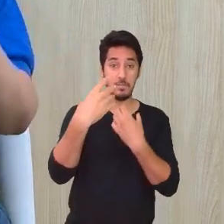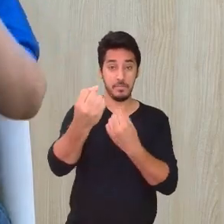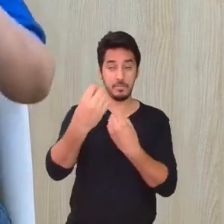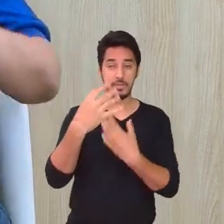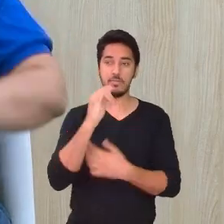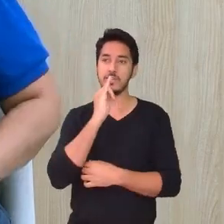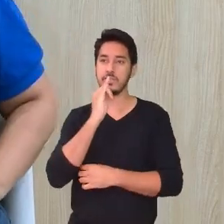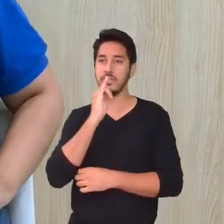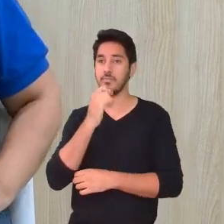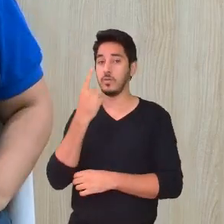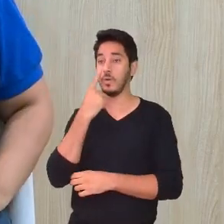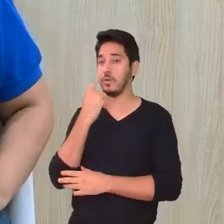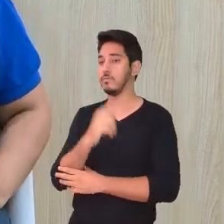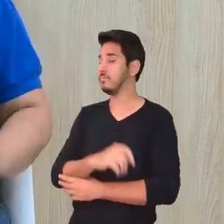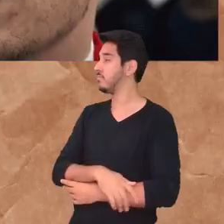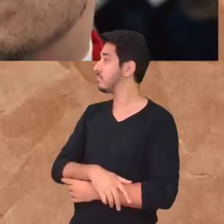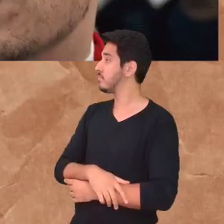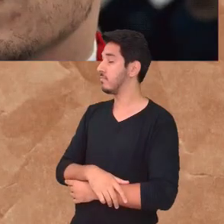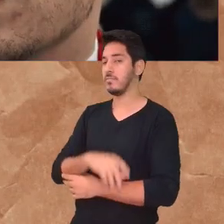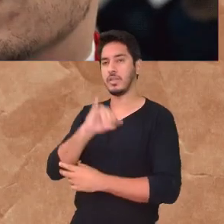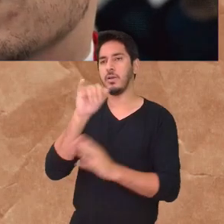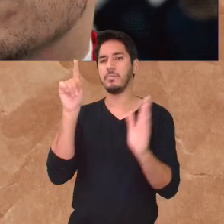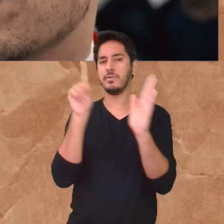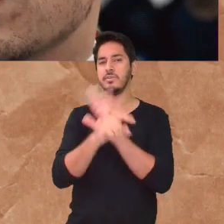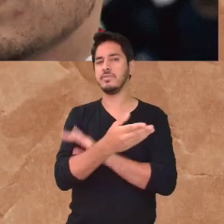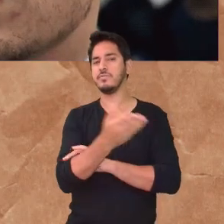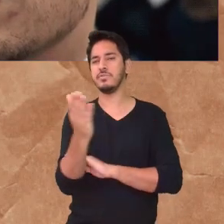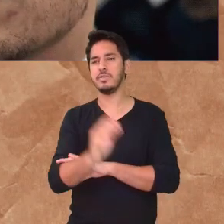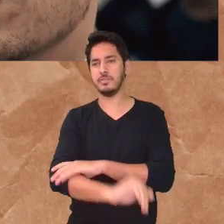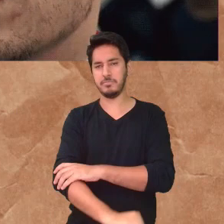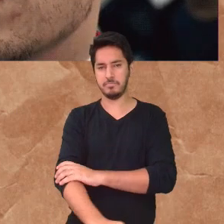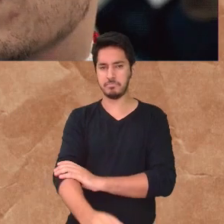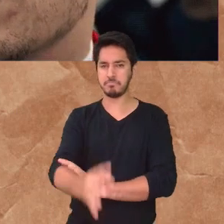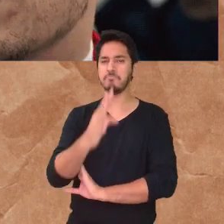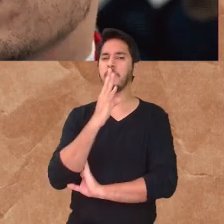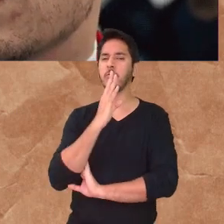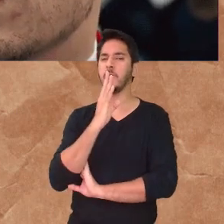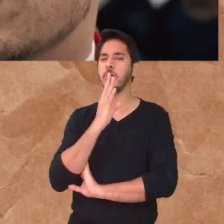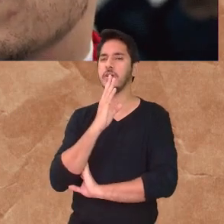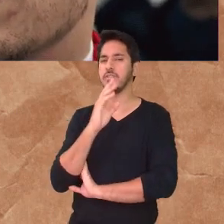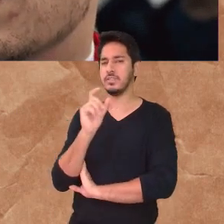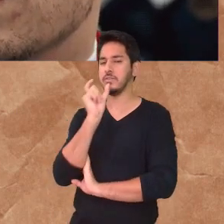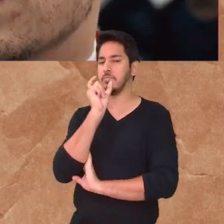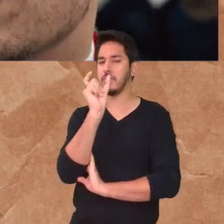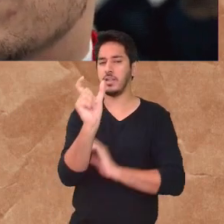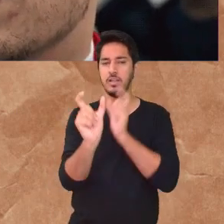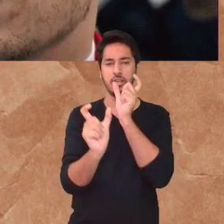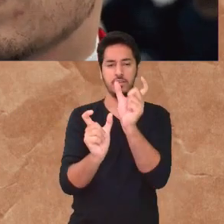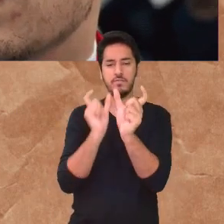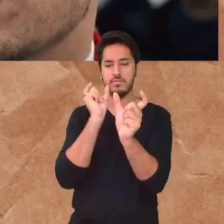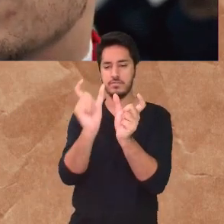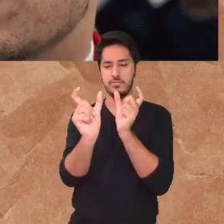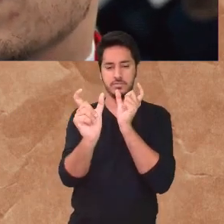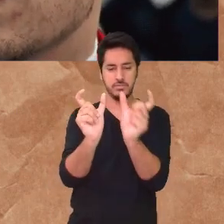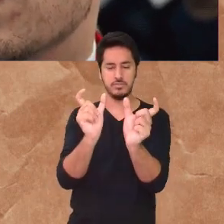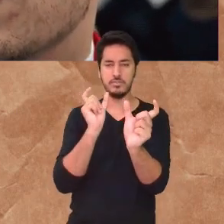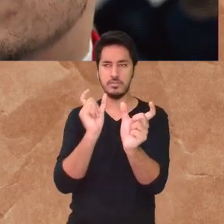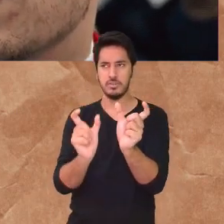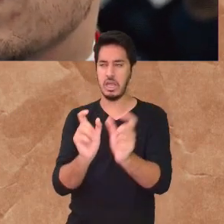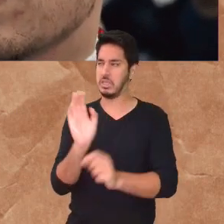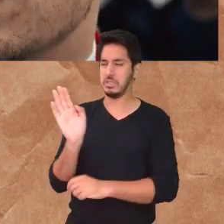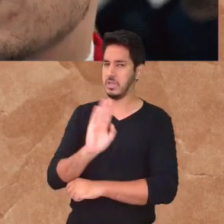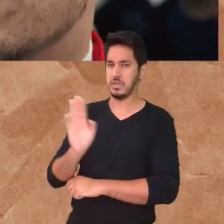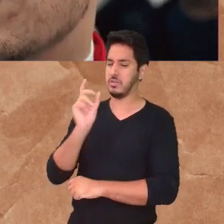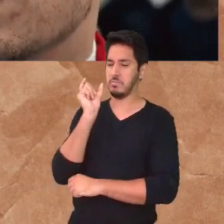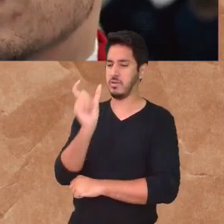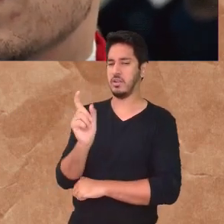por exemplo, nessa próxima tela aí, ó, se eu perguntasse a vocês conhecem essas palavras? Vocês iam me dizer, professor, isso não é palavra